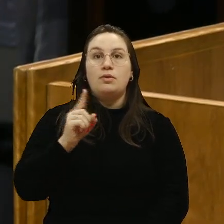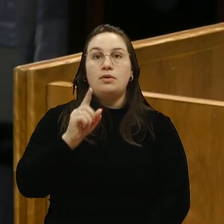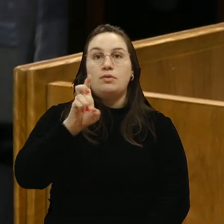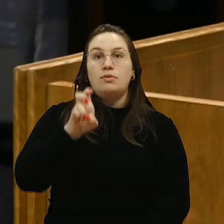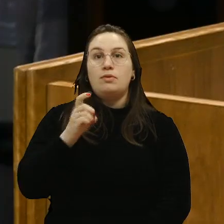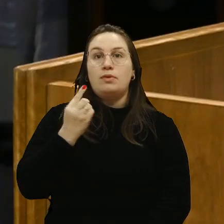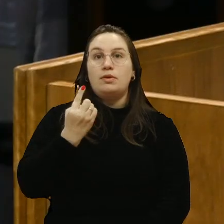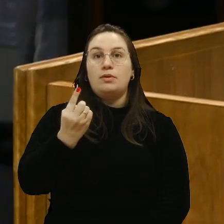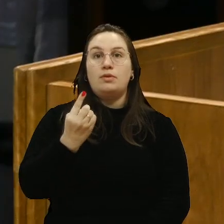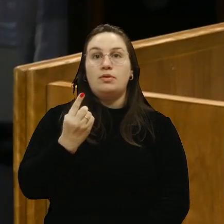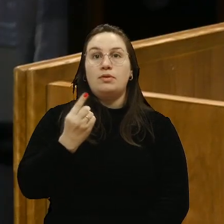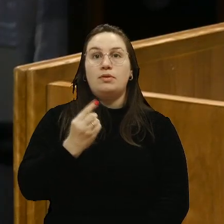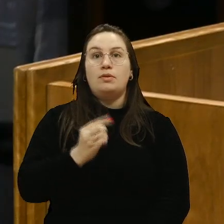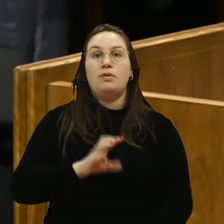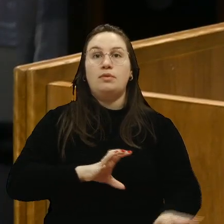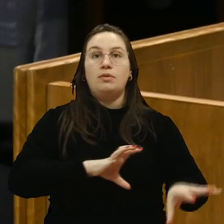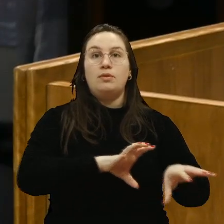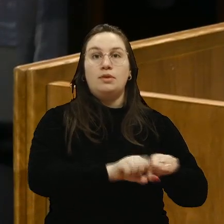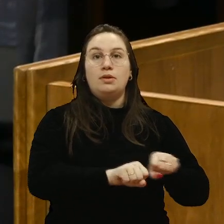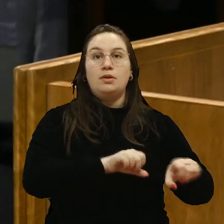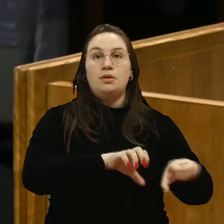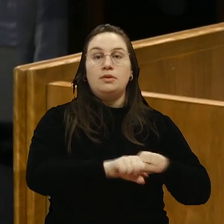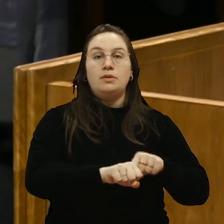151 anos da colonização,